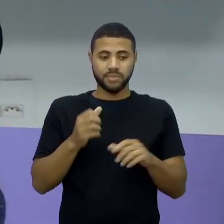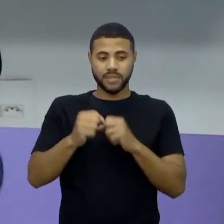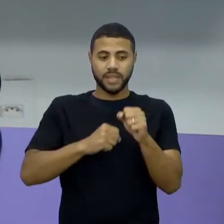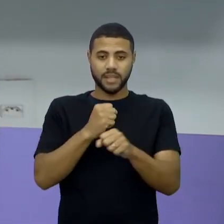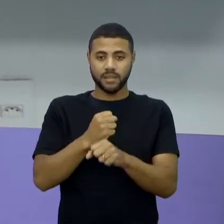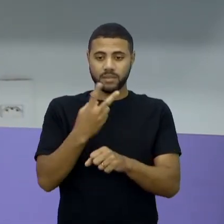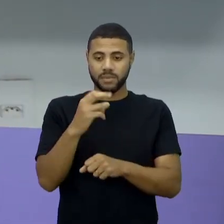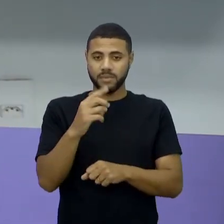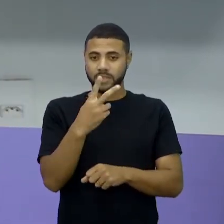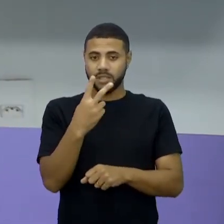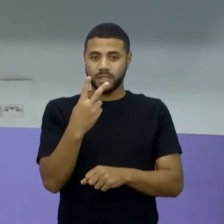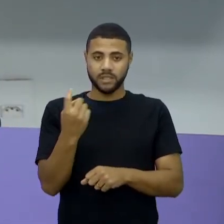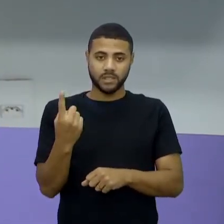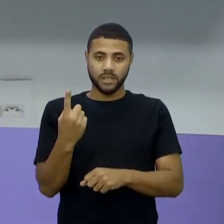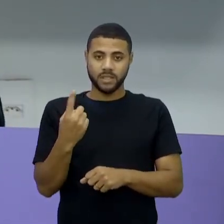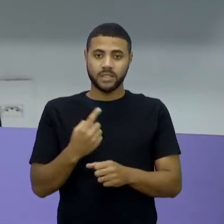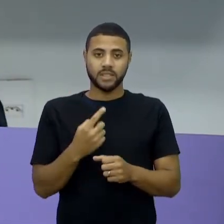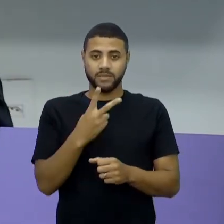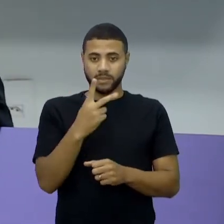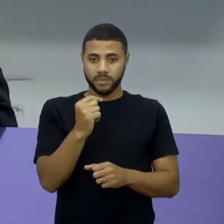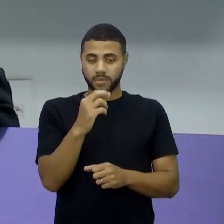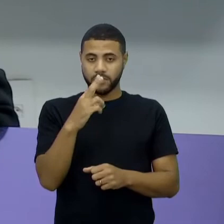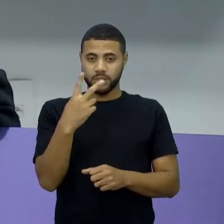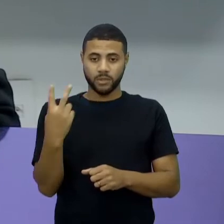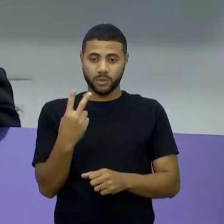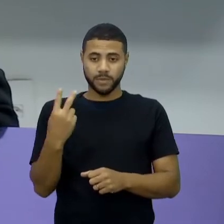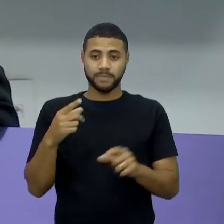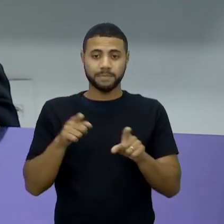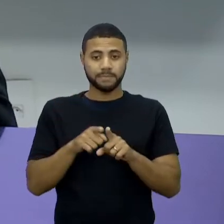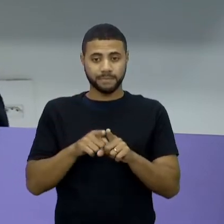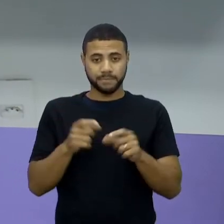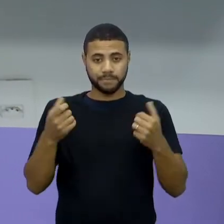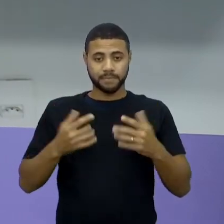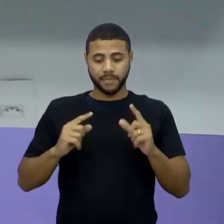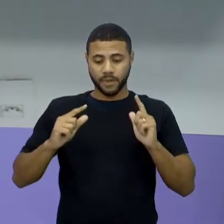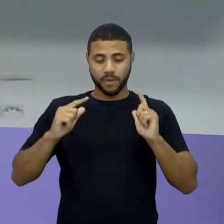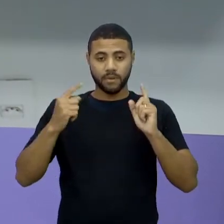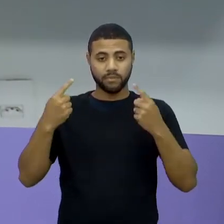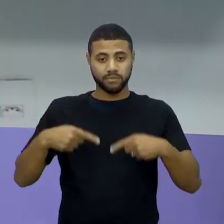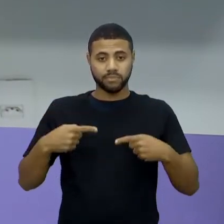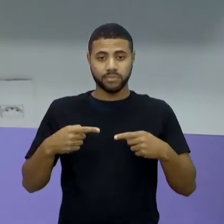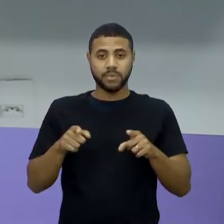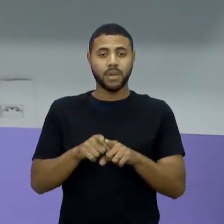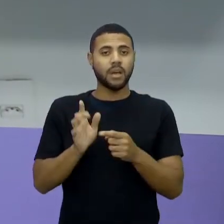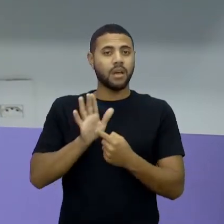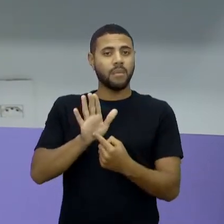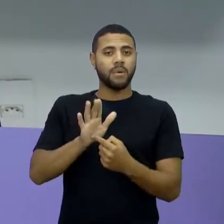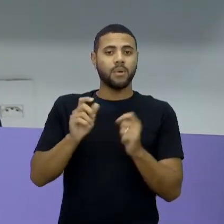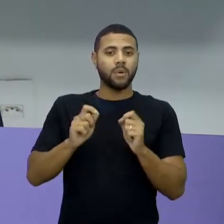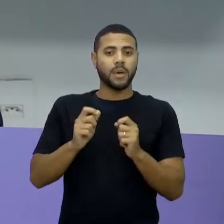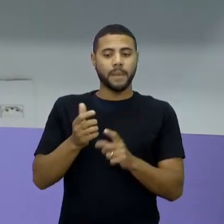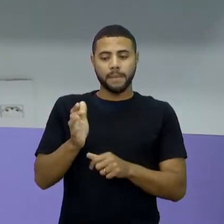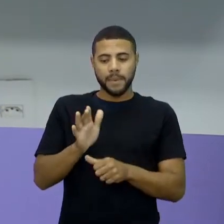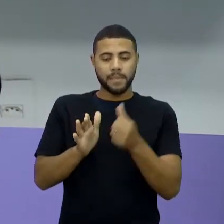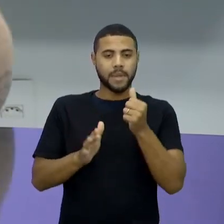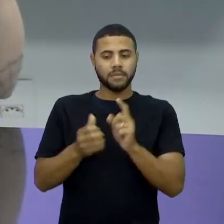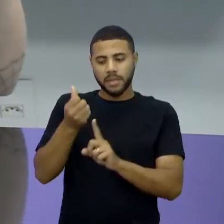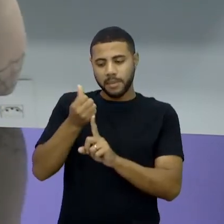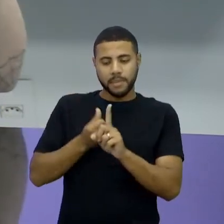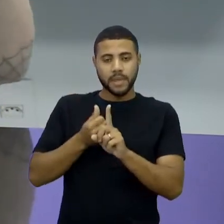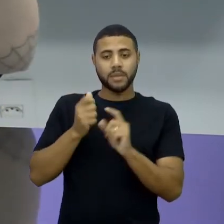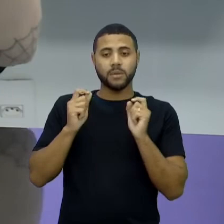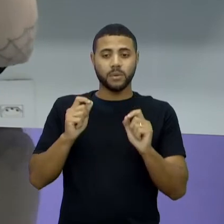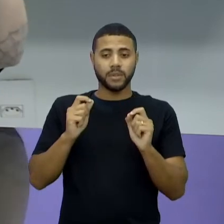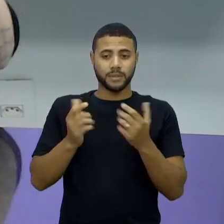componente dentro do aprofundamento Superar Desafios Ad-Humanas. Então, o que a gente fez nesse primeiro semestre, pessoal? A